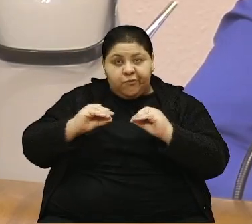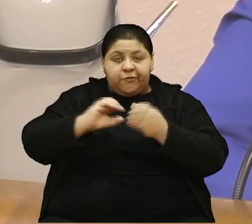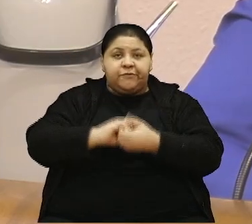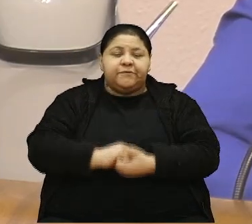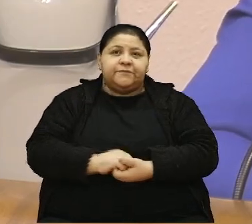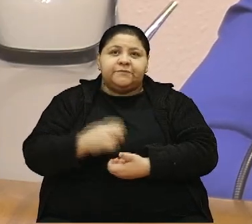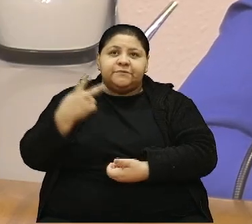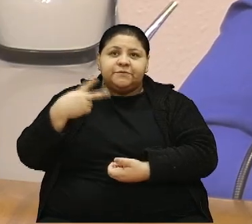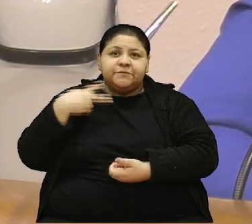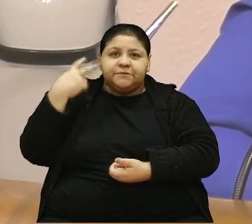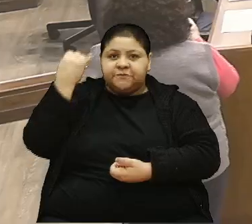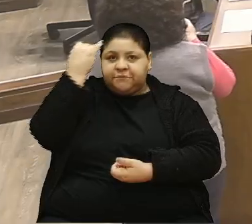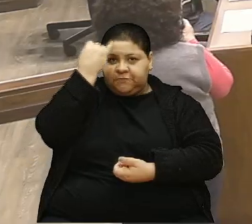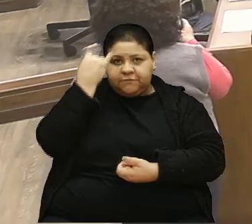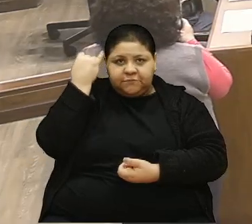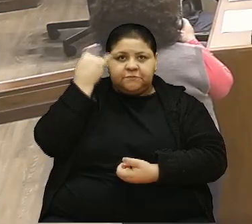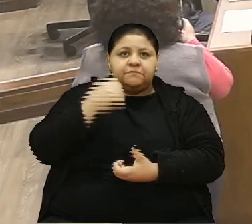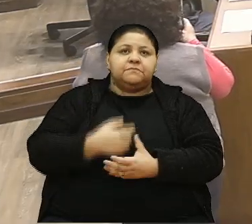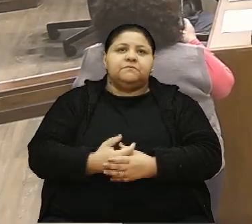Vereador D'Ambros.